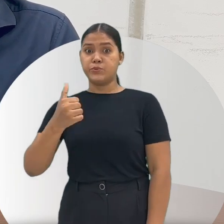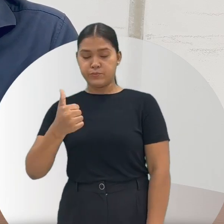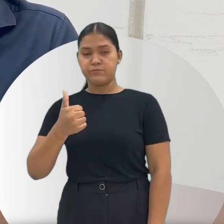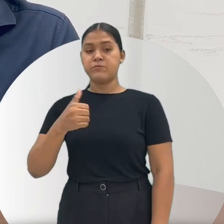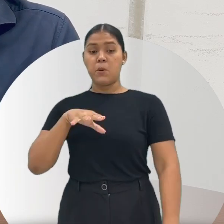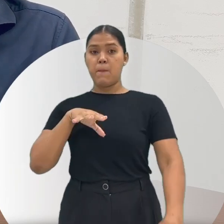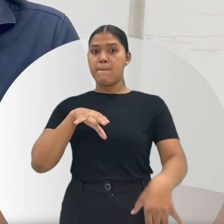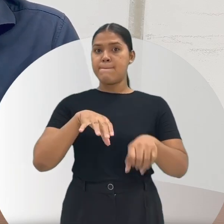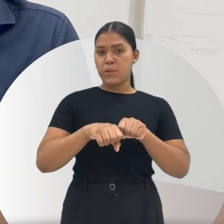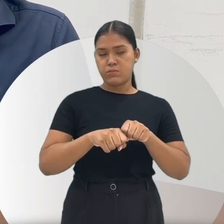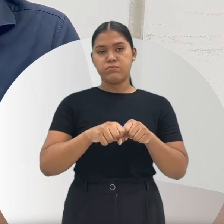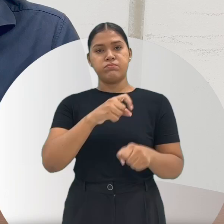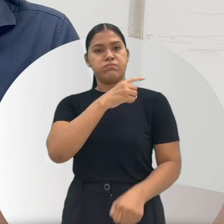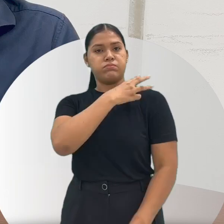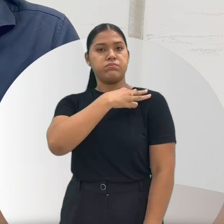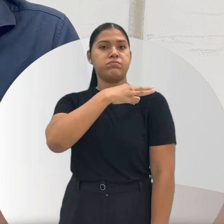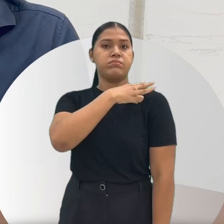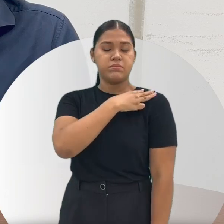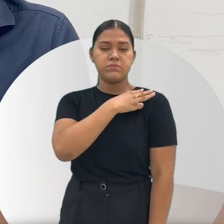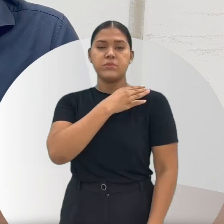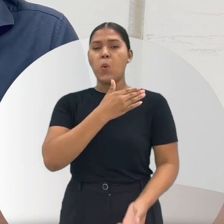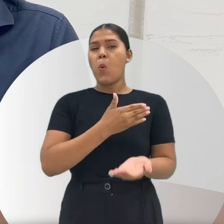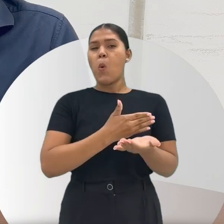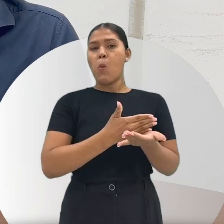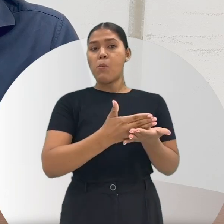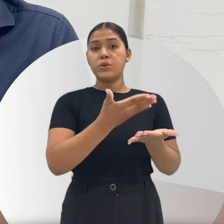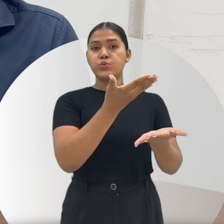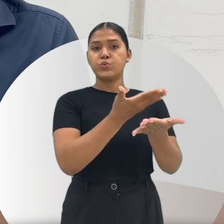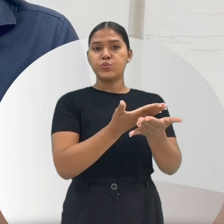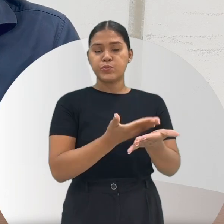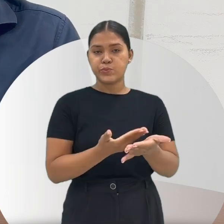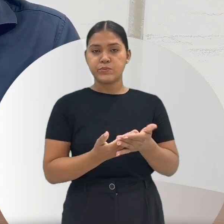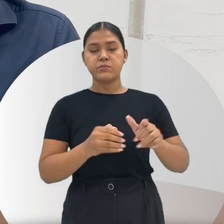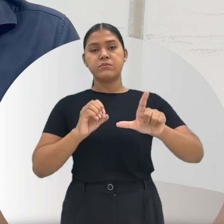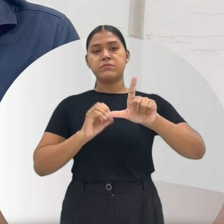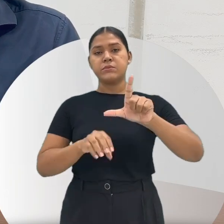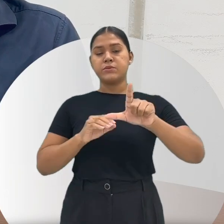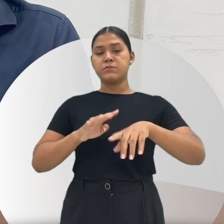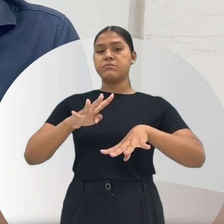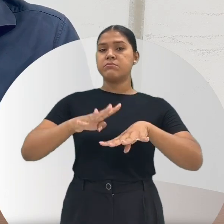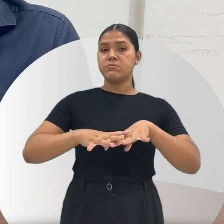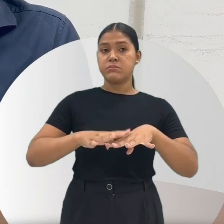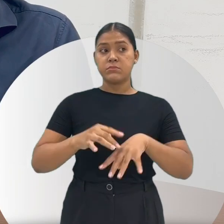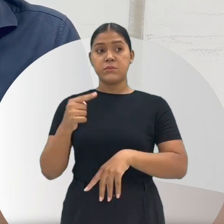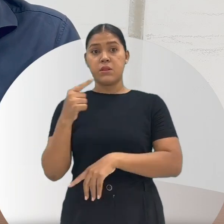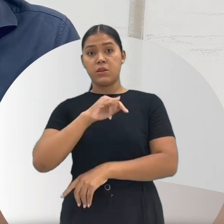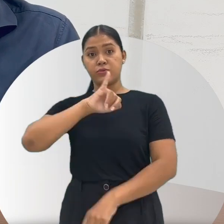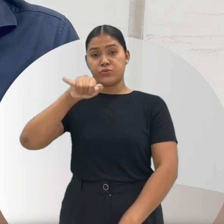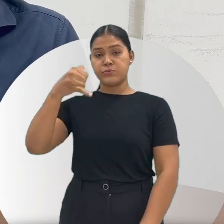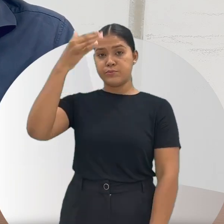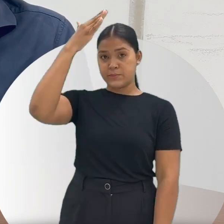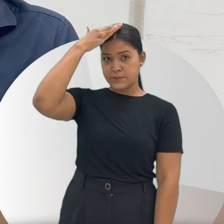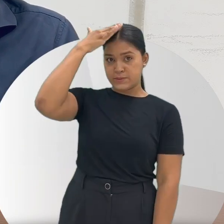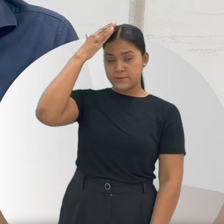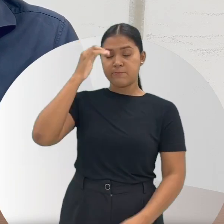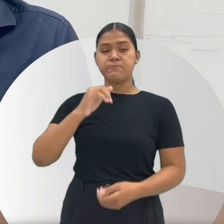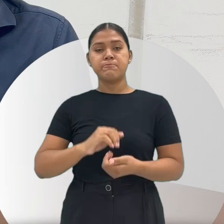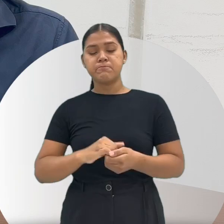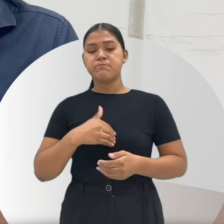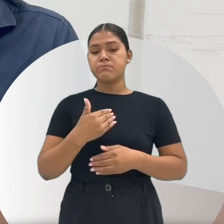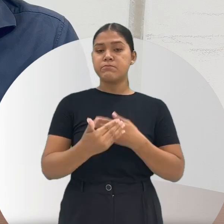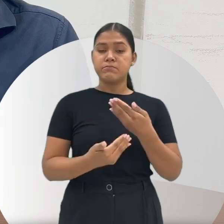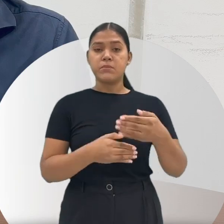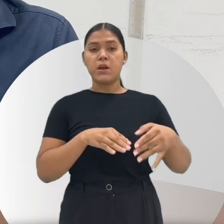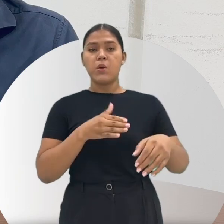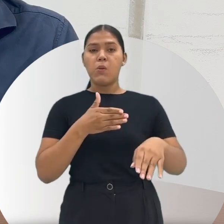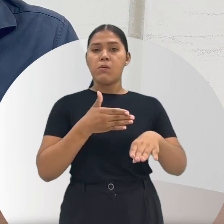ensino médio, iniciei o curso de licenciatura em matemática em Ji-Paraná. Depois disso, eu me tornei professor no município